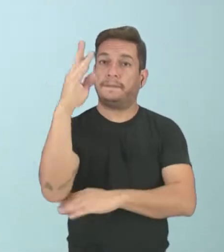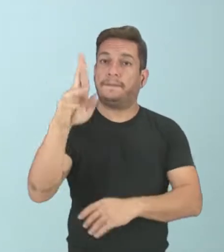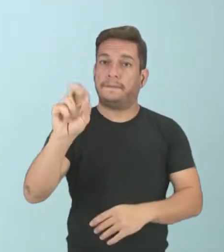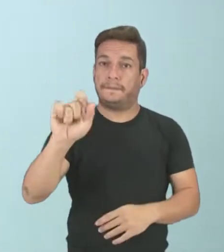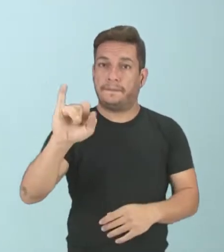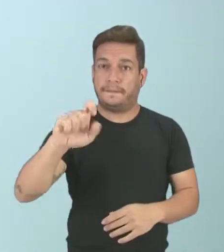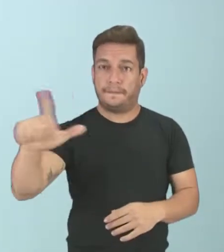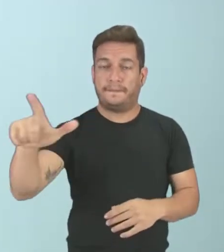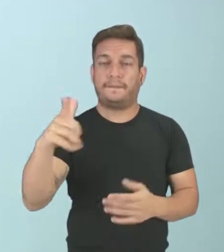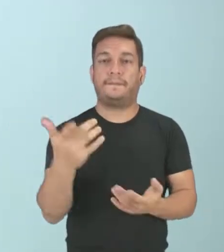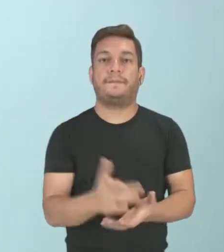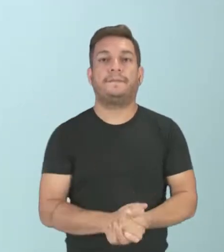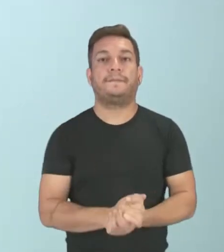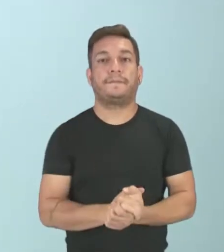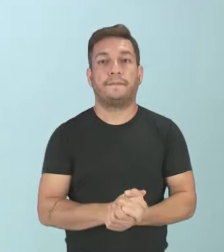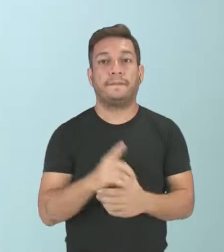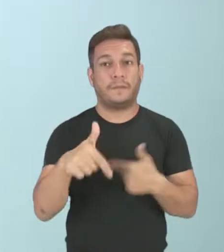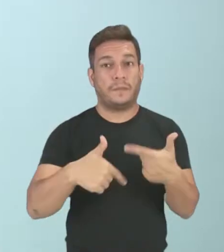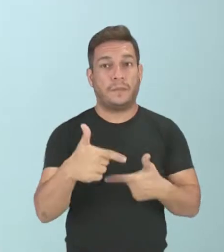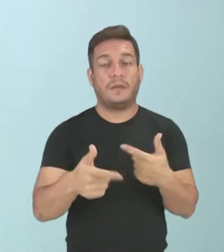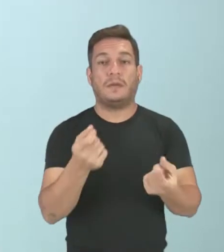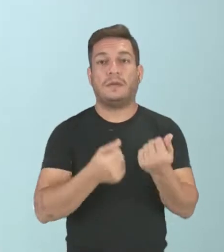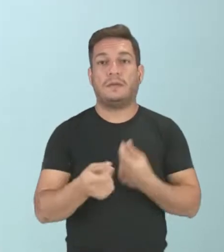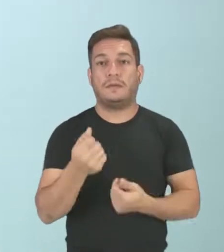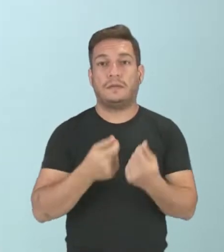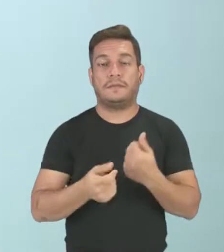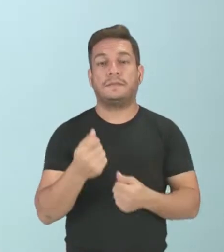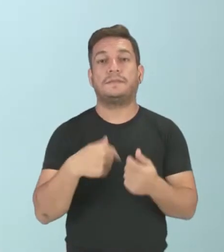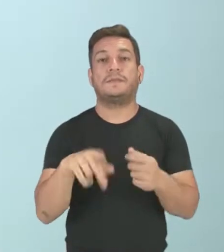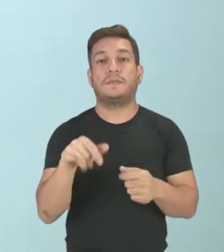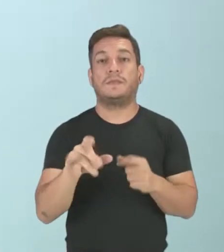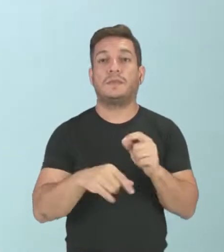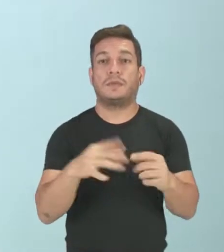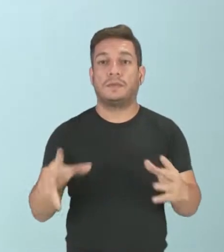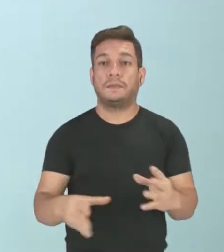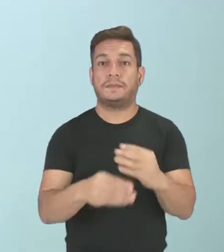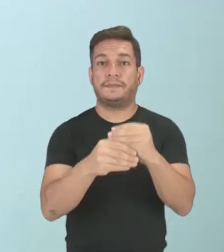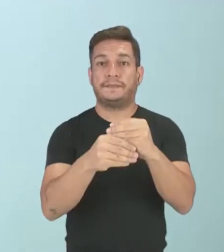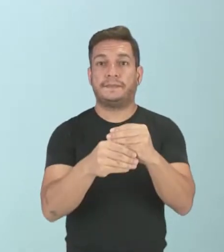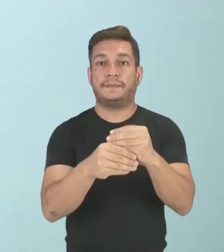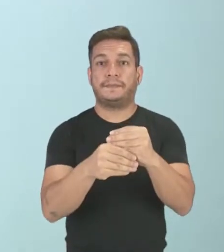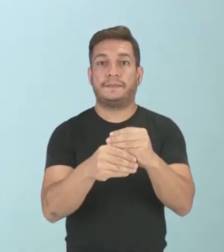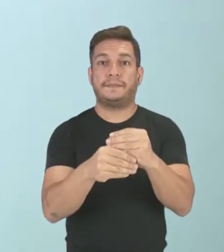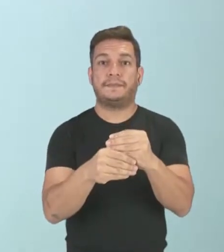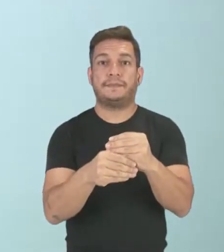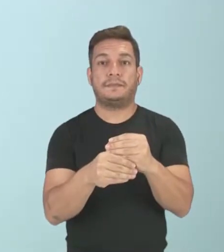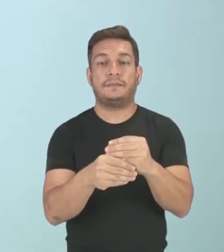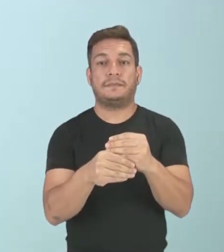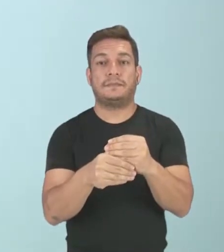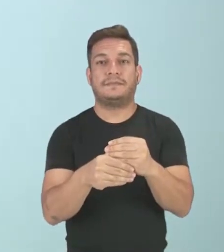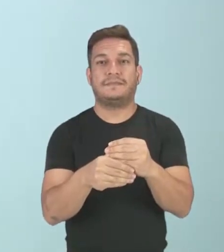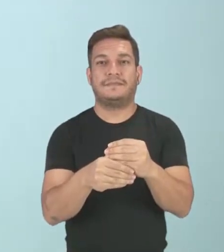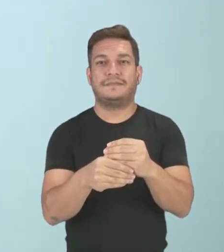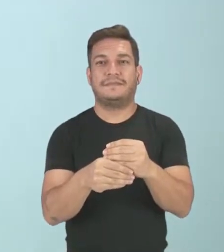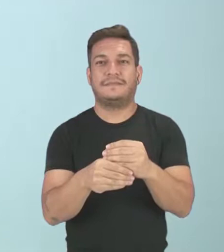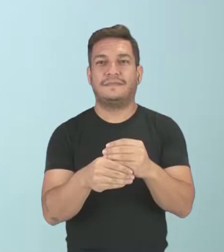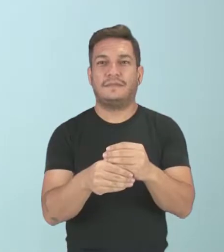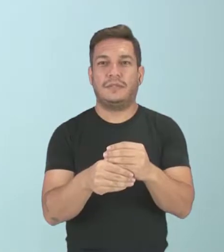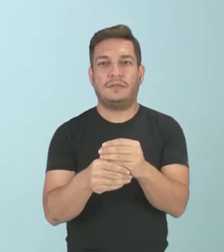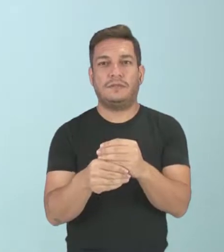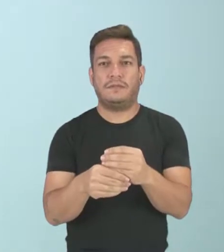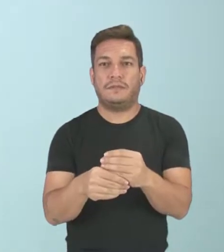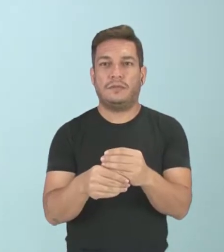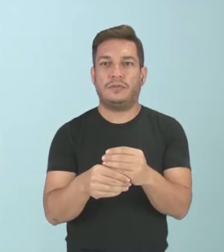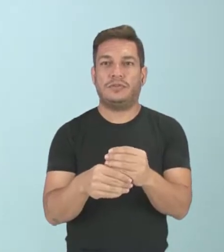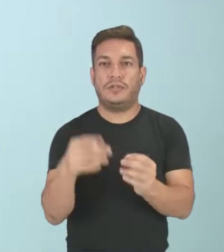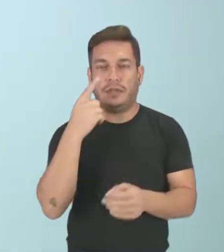pau-brasil. Então, as atividades econômicas elas foram se complementando Porém, lógico que uma vai se